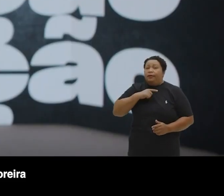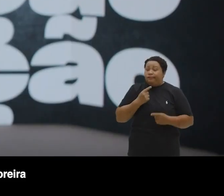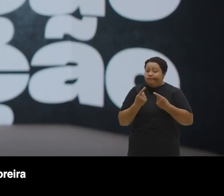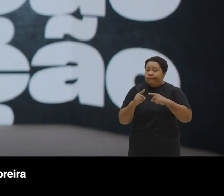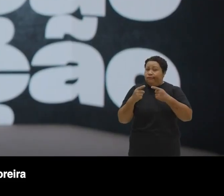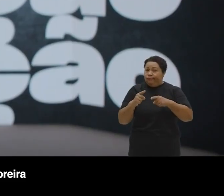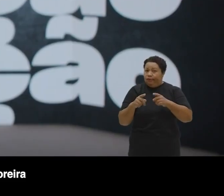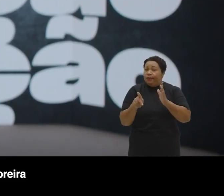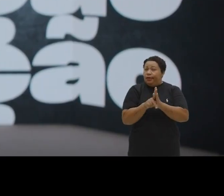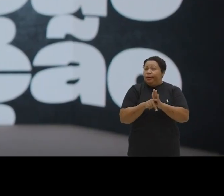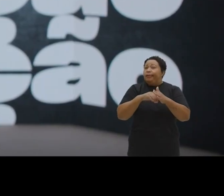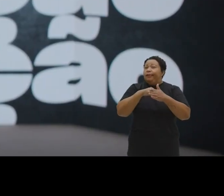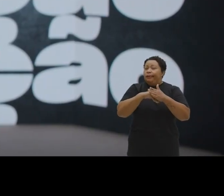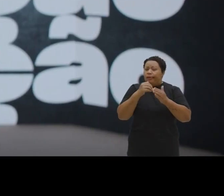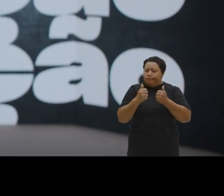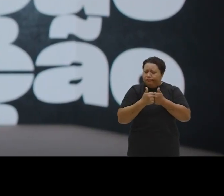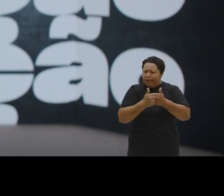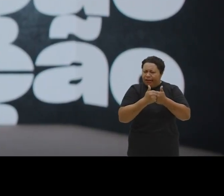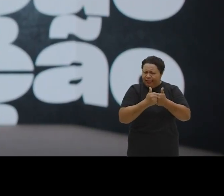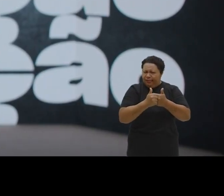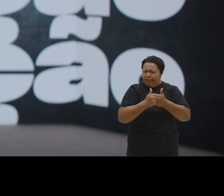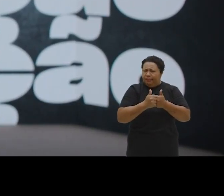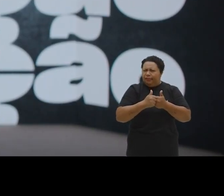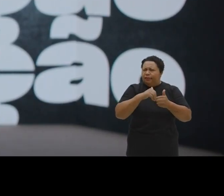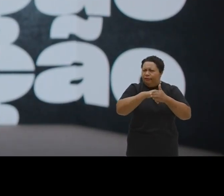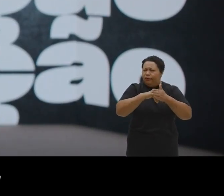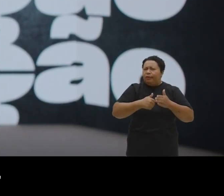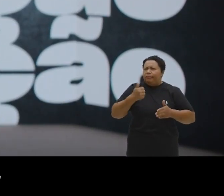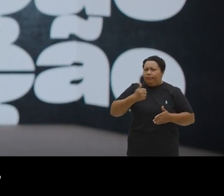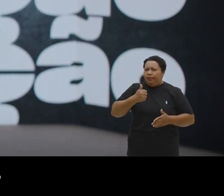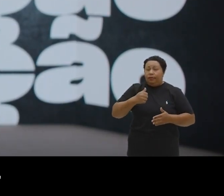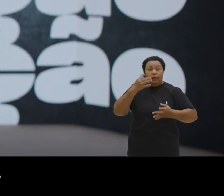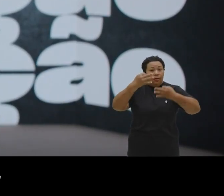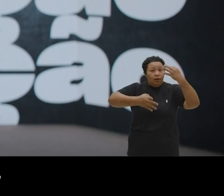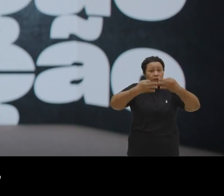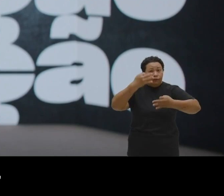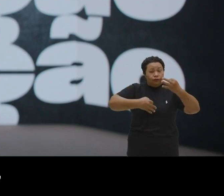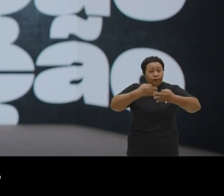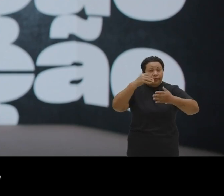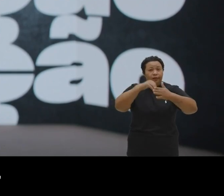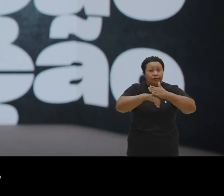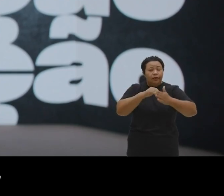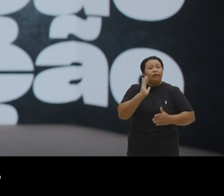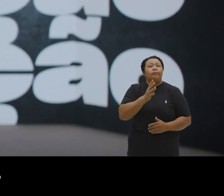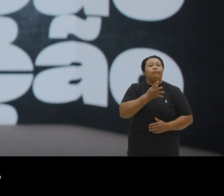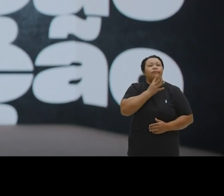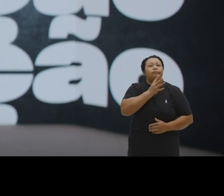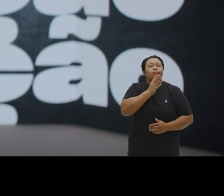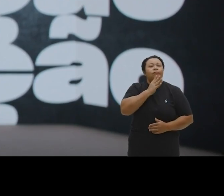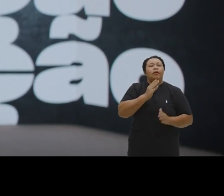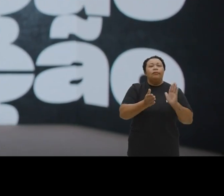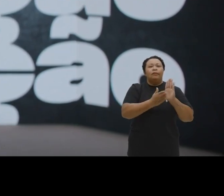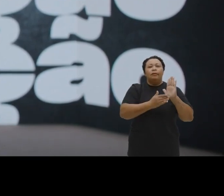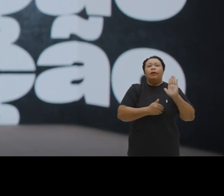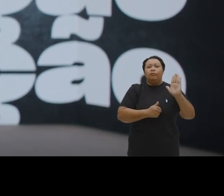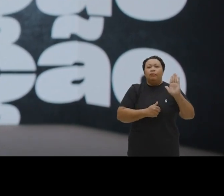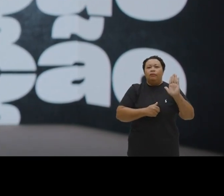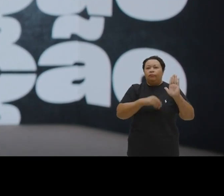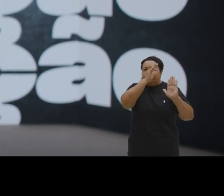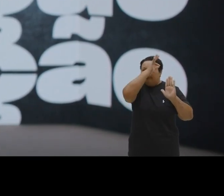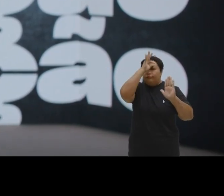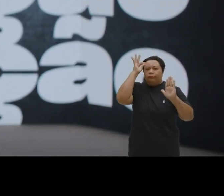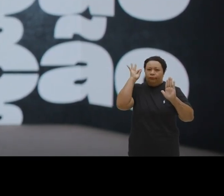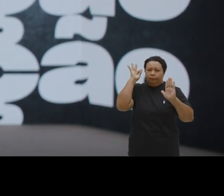armação eleitoreira há poucos dias do primeiro turno. A Justiça Eleitoral já reconheceu isso e ela vai provar